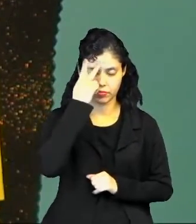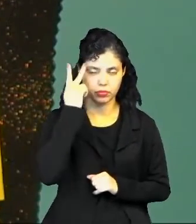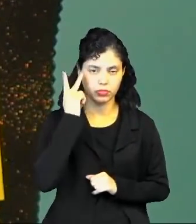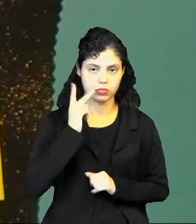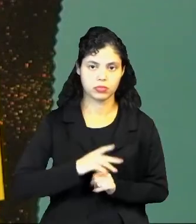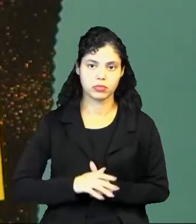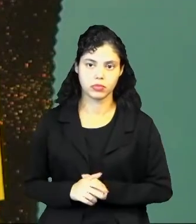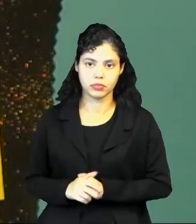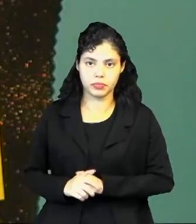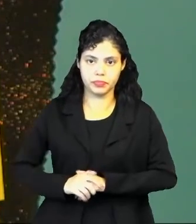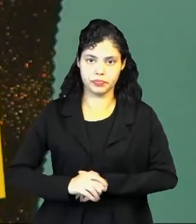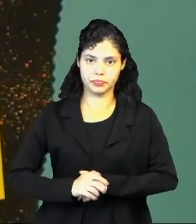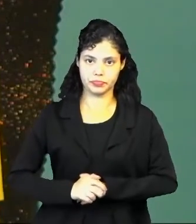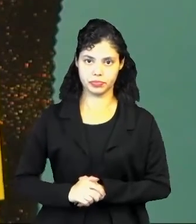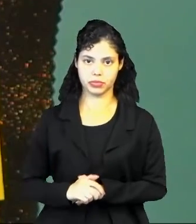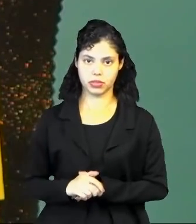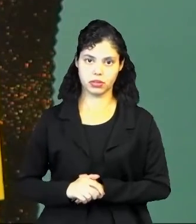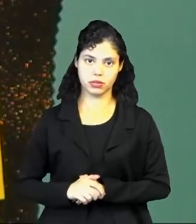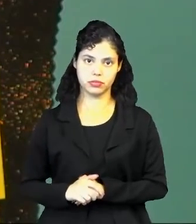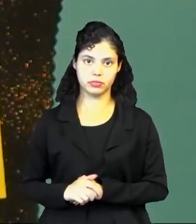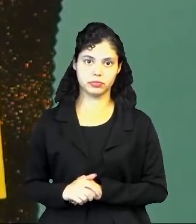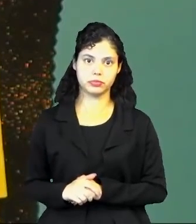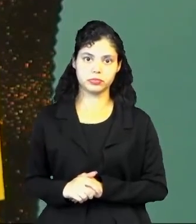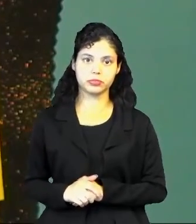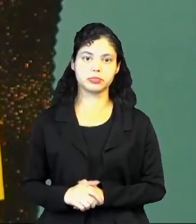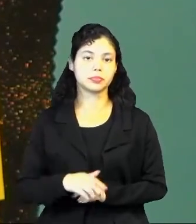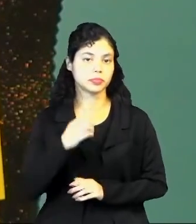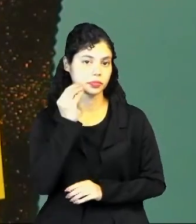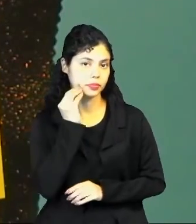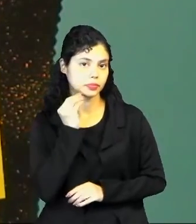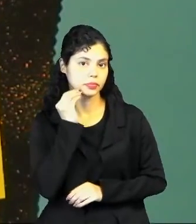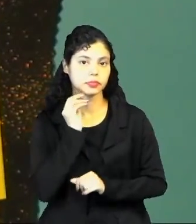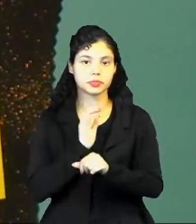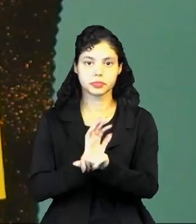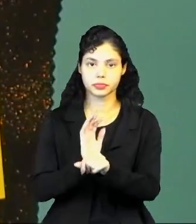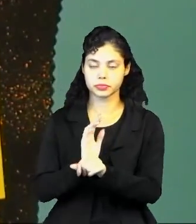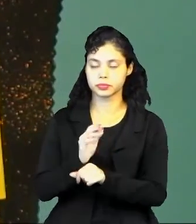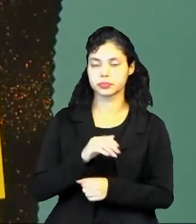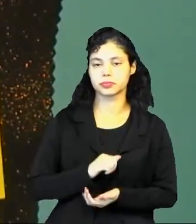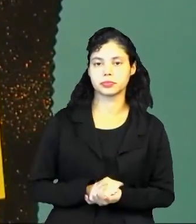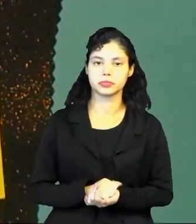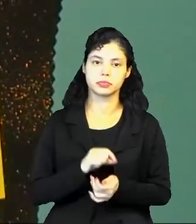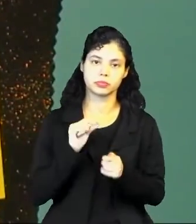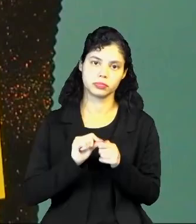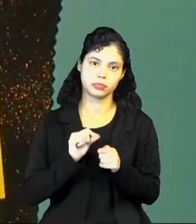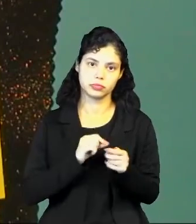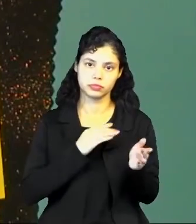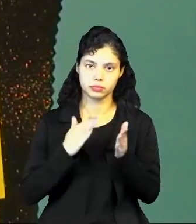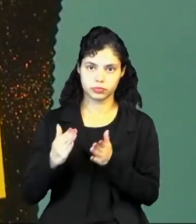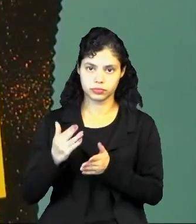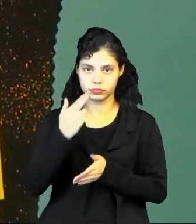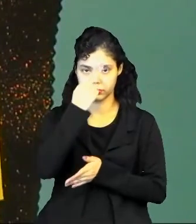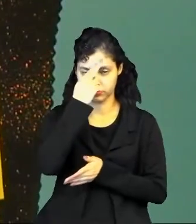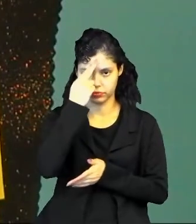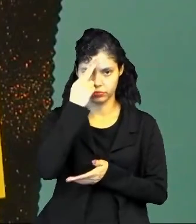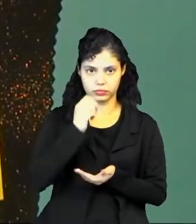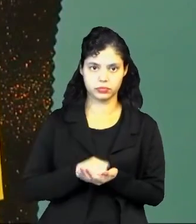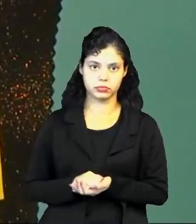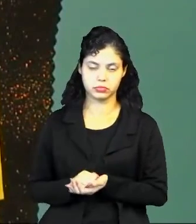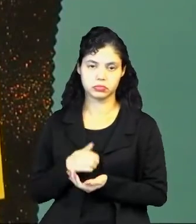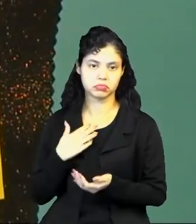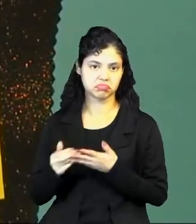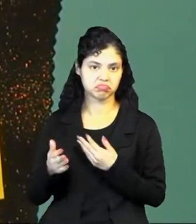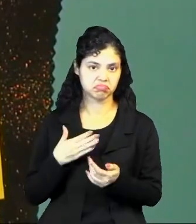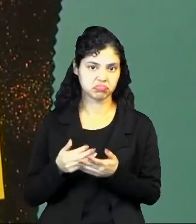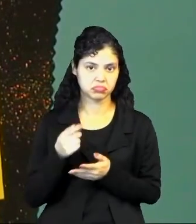Aí ele está se incluindo na história. Eu tentei ajudar o príncipe, está fazendo parte da história aqui, tá? E ele nem ouviu